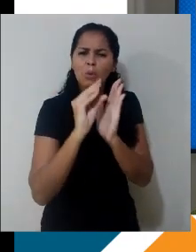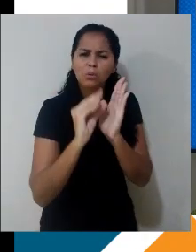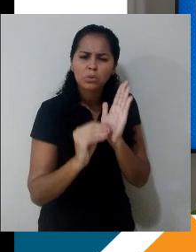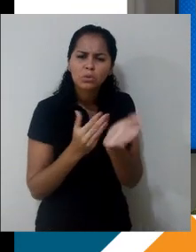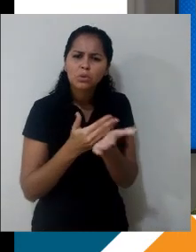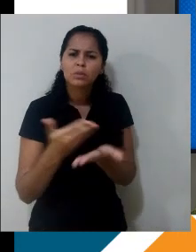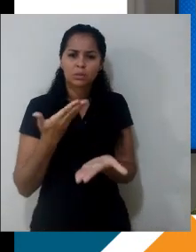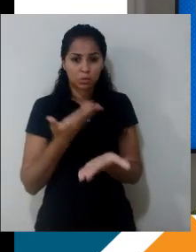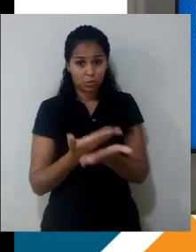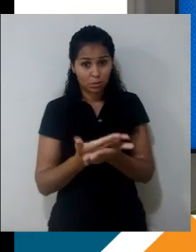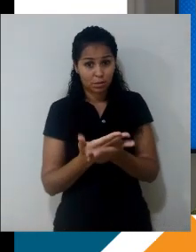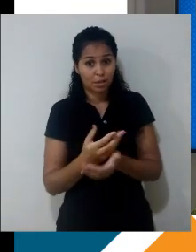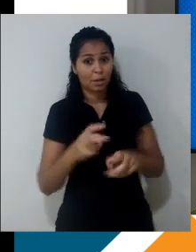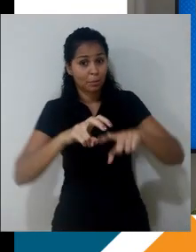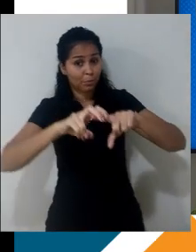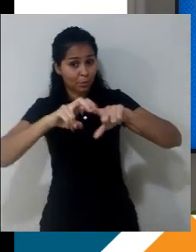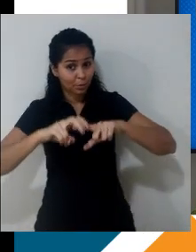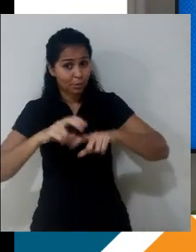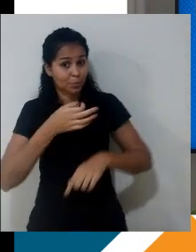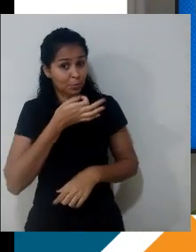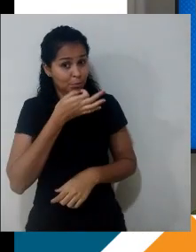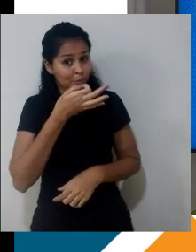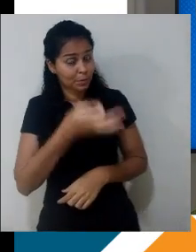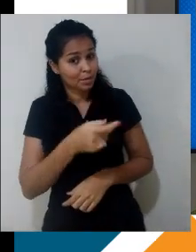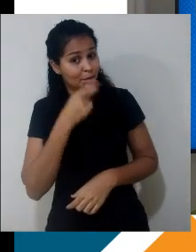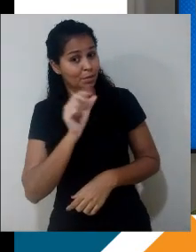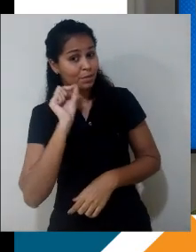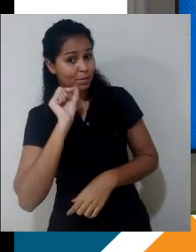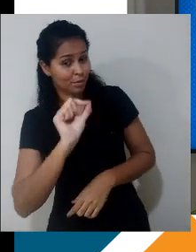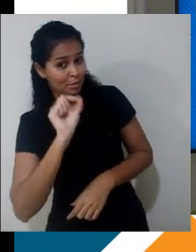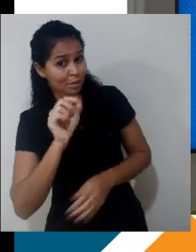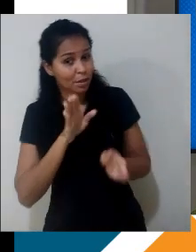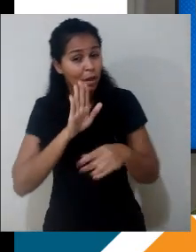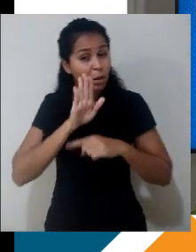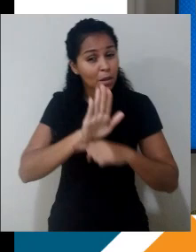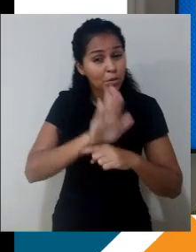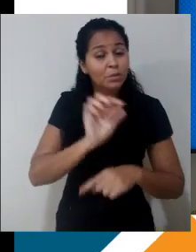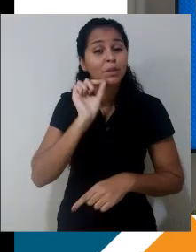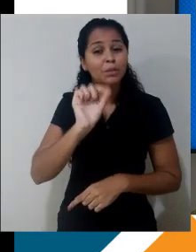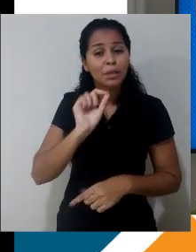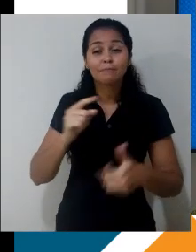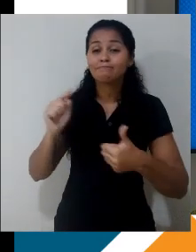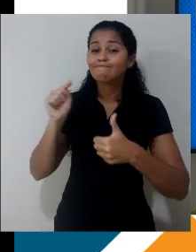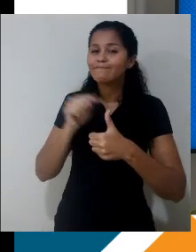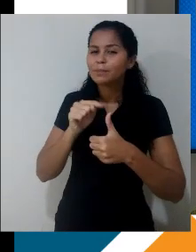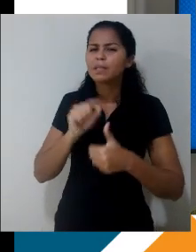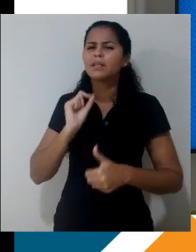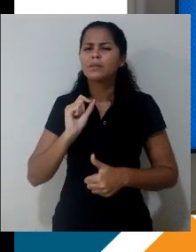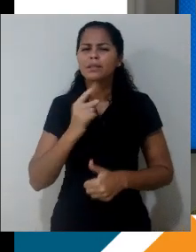isso que a gente sugere algumas possibilidades aí para vocês para ajudar durante esse período, Primeira delas,